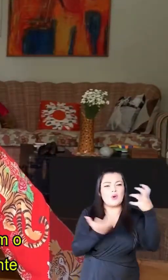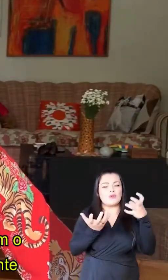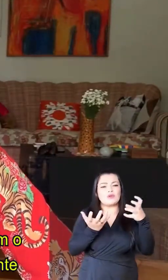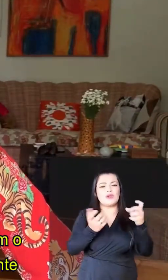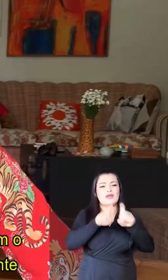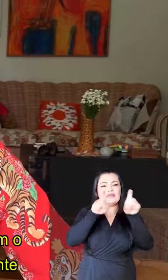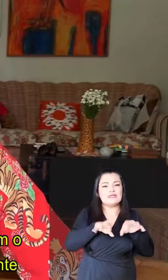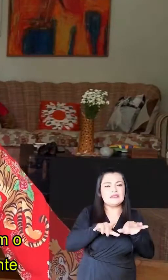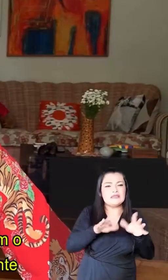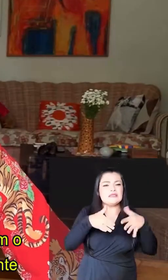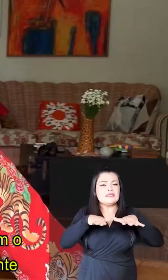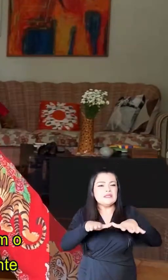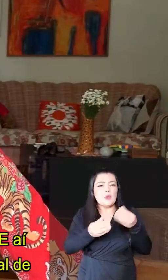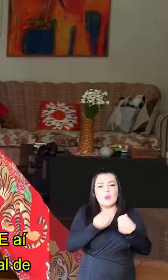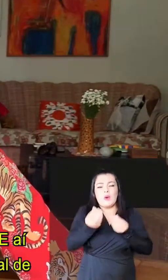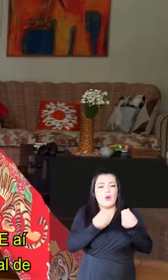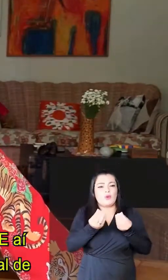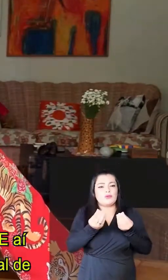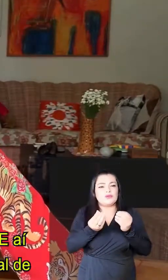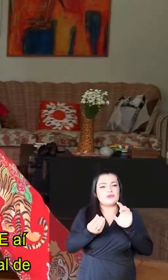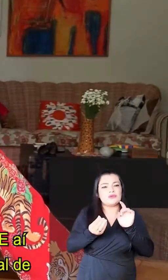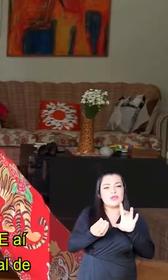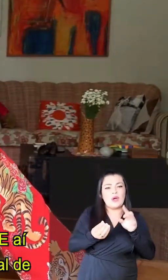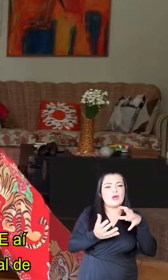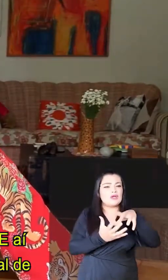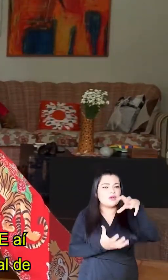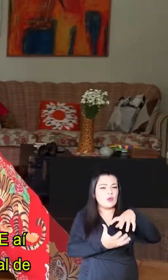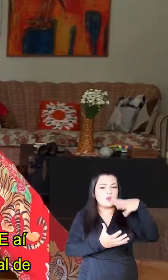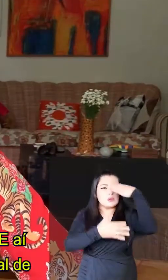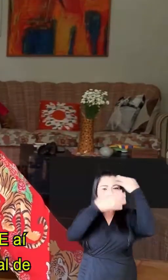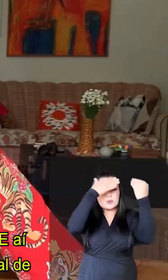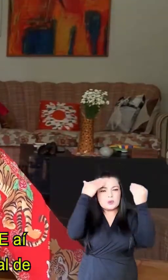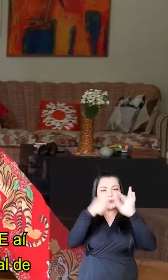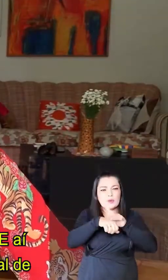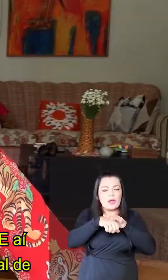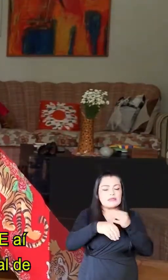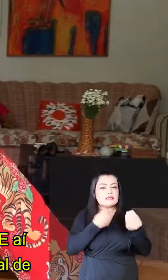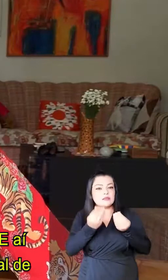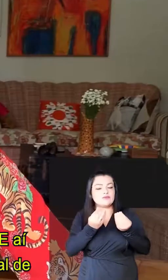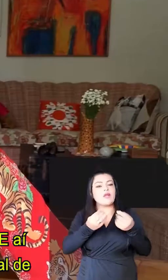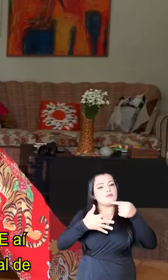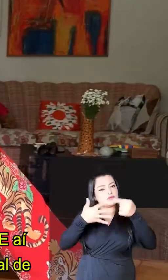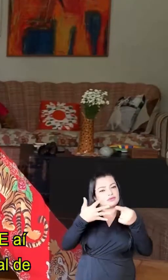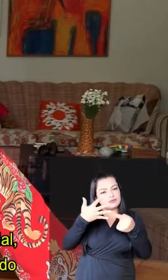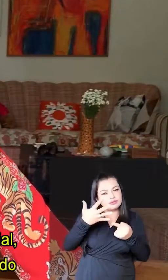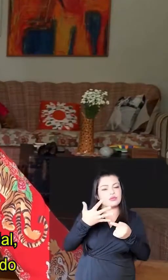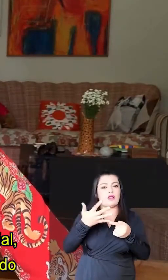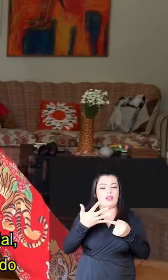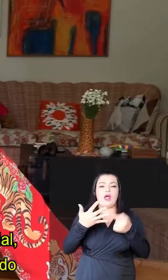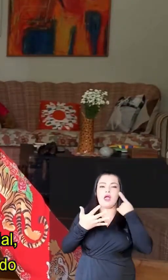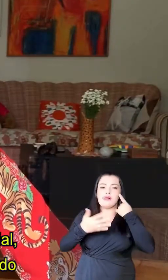inclusão digital... A gente só vai trabalhar com idoso com Alzheimer. E aí, nesse momento, a gente percebeu um potencial de pegar